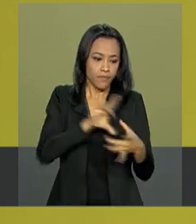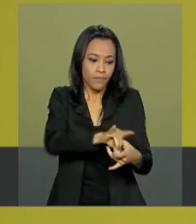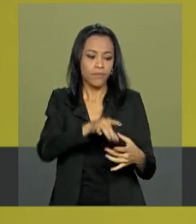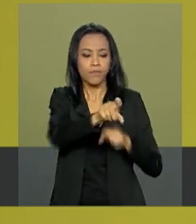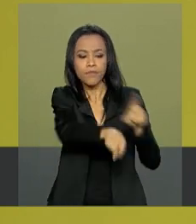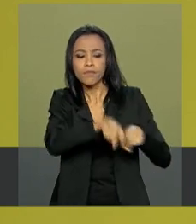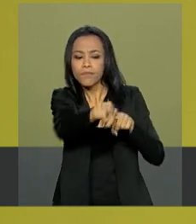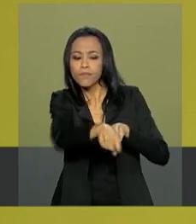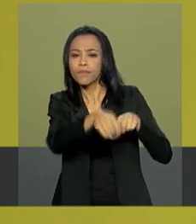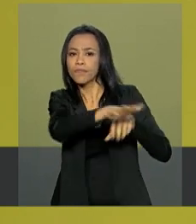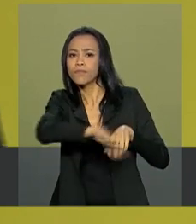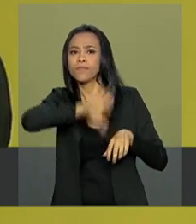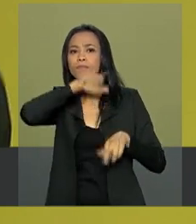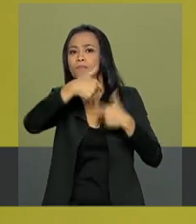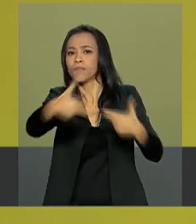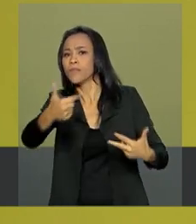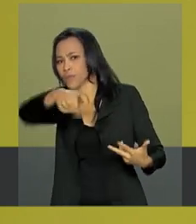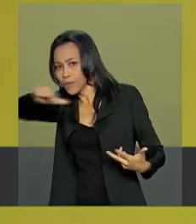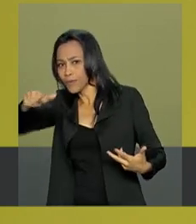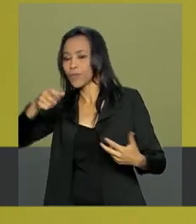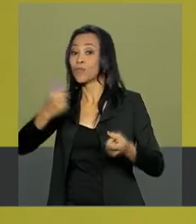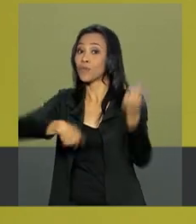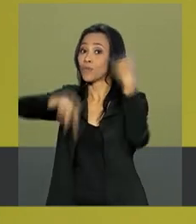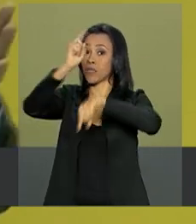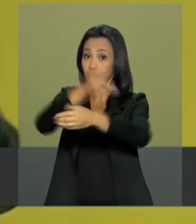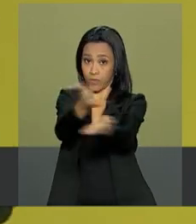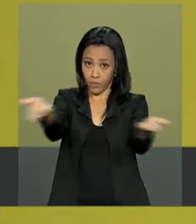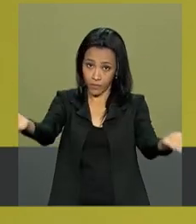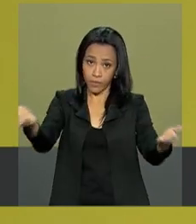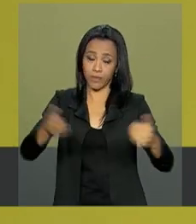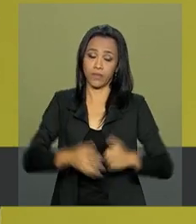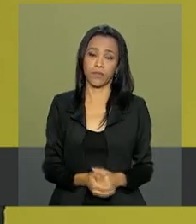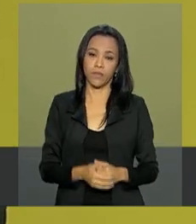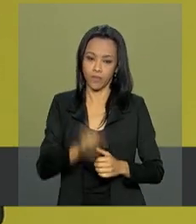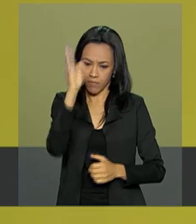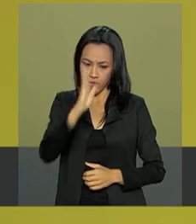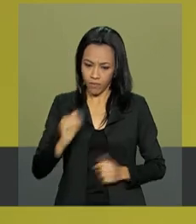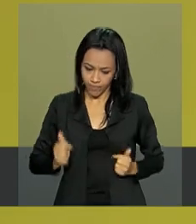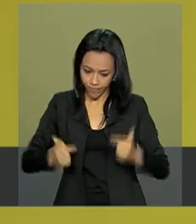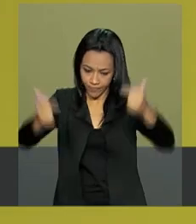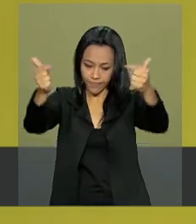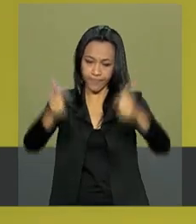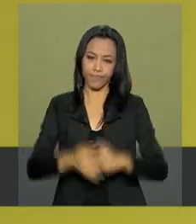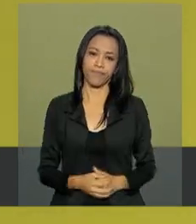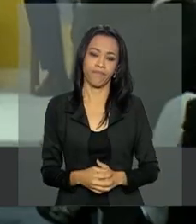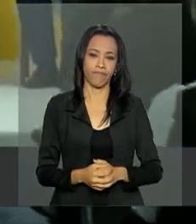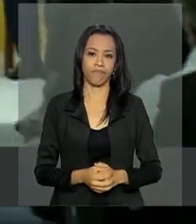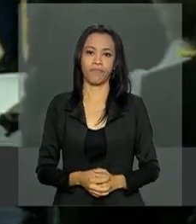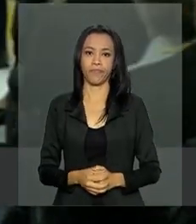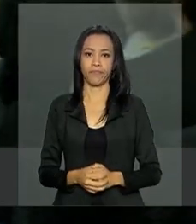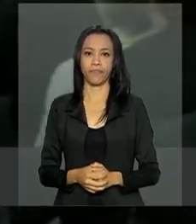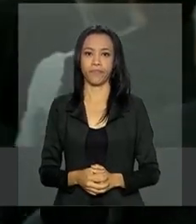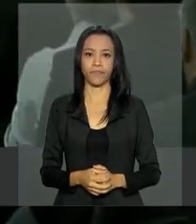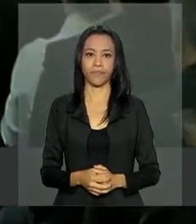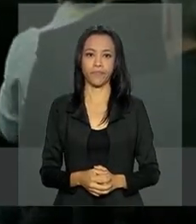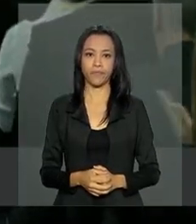agronegócio brasileiro, com a agropecuária. Portanto, muito sucesso aos senhores. Brasil para frente.